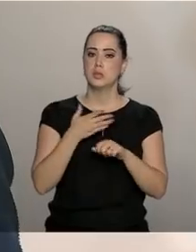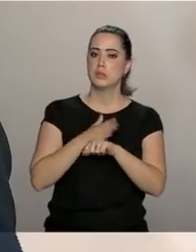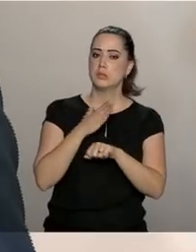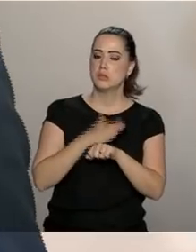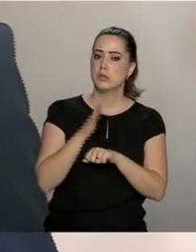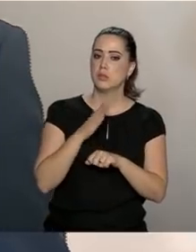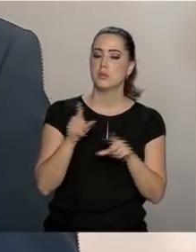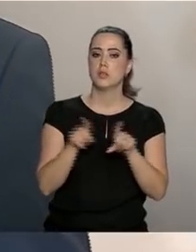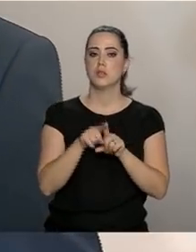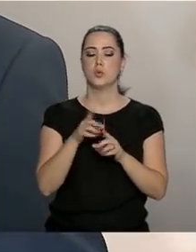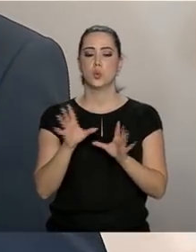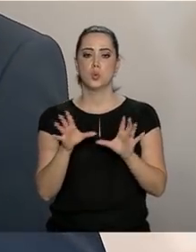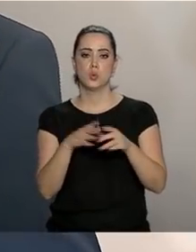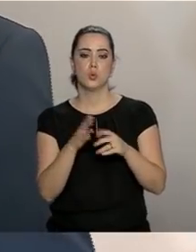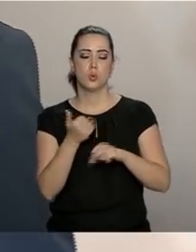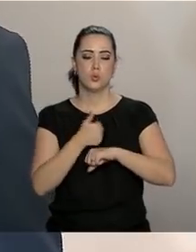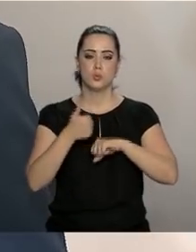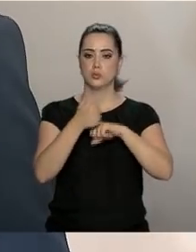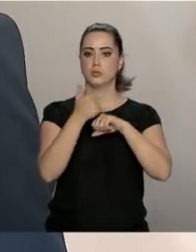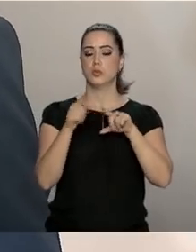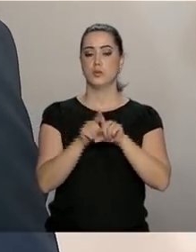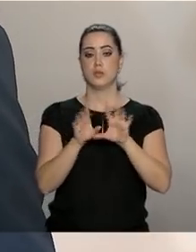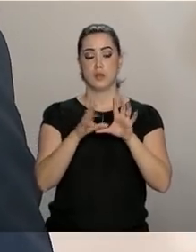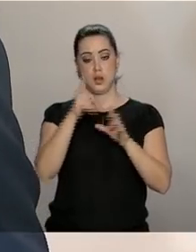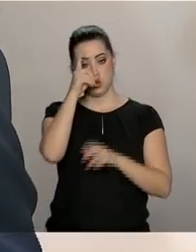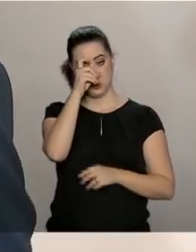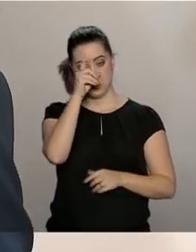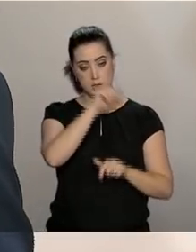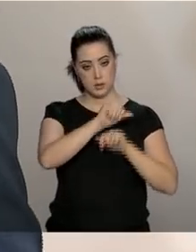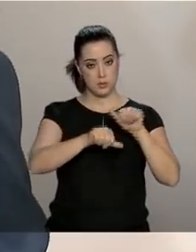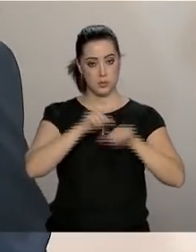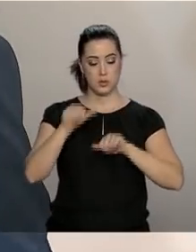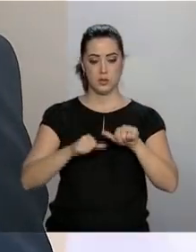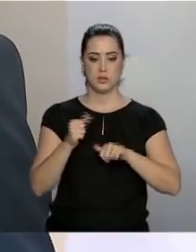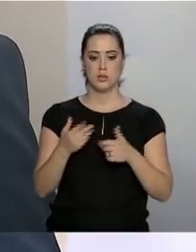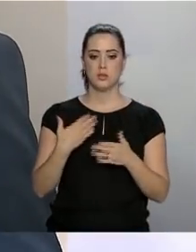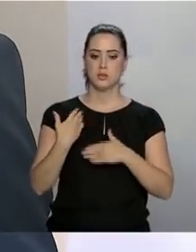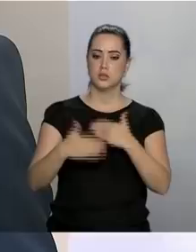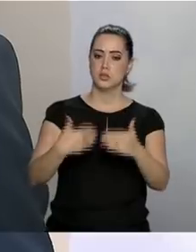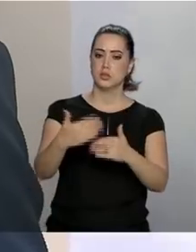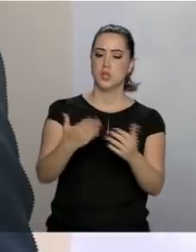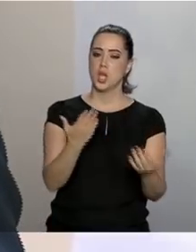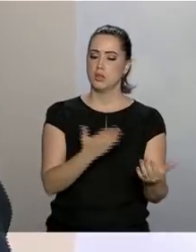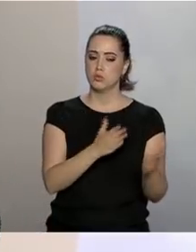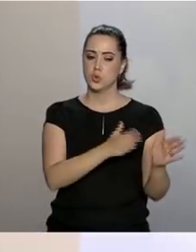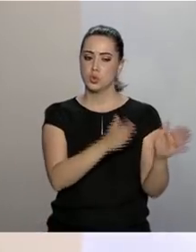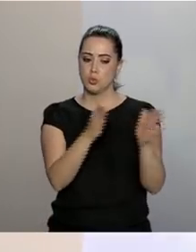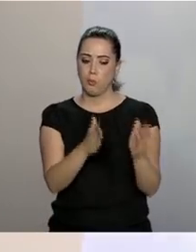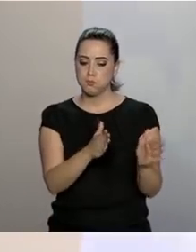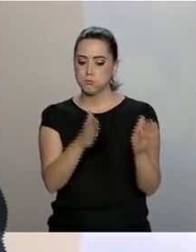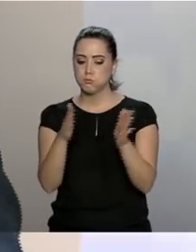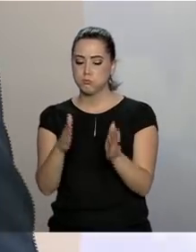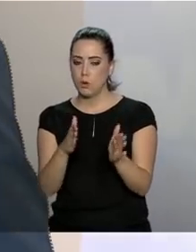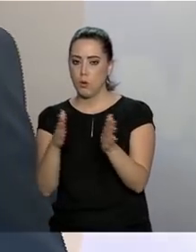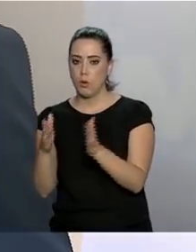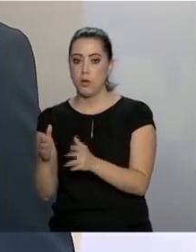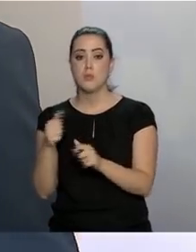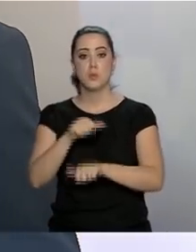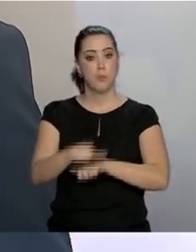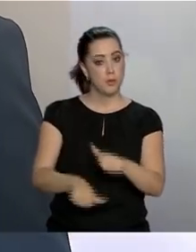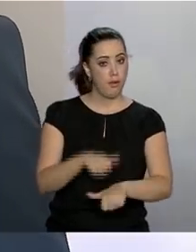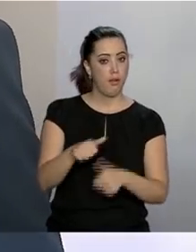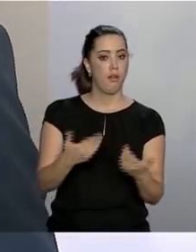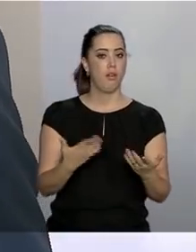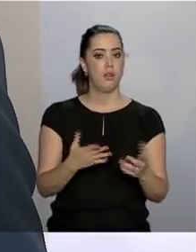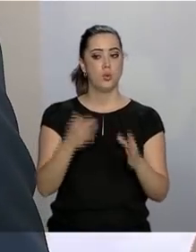qualificação das equipes, dos hospitais, as modificações de processo, modernização dos processos, das